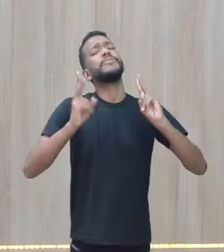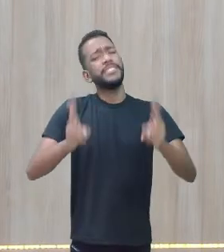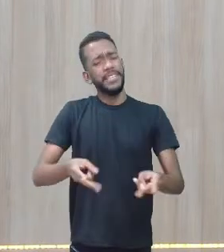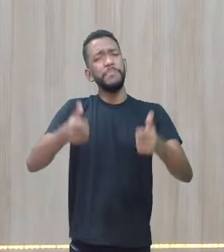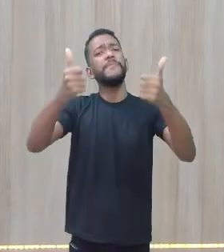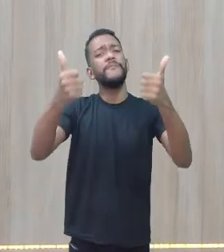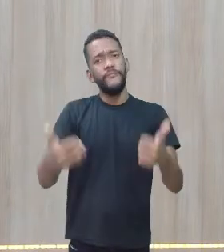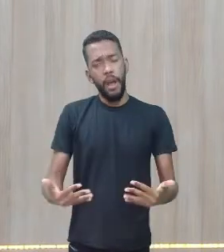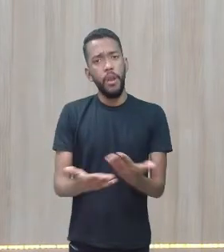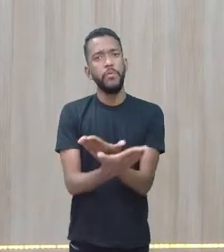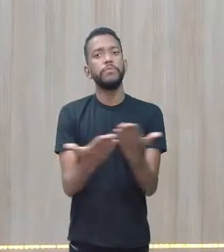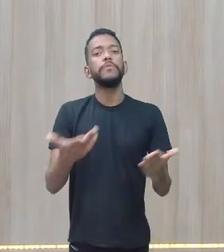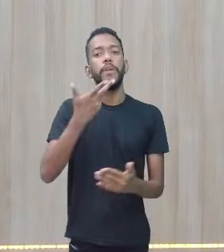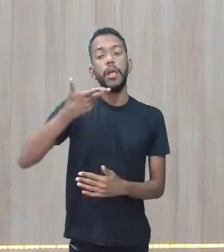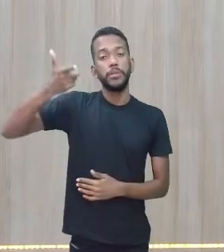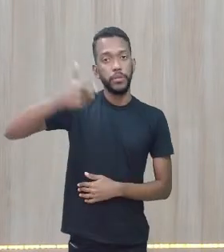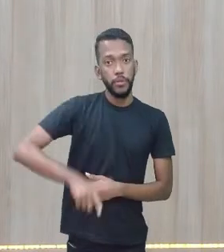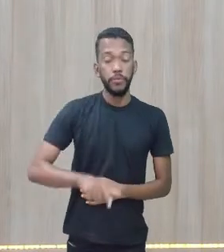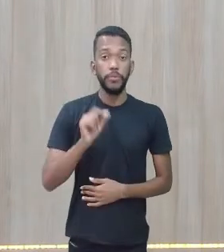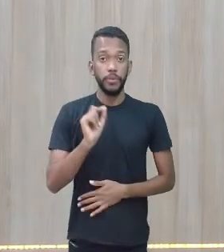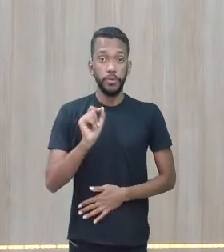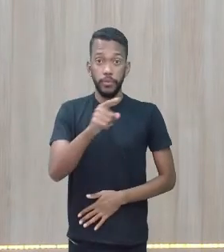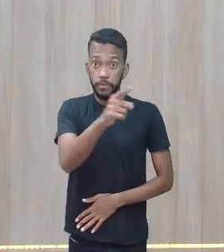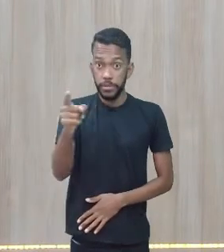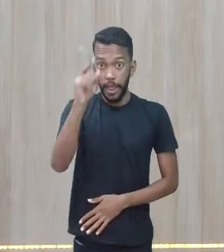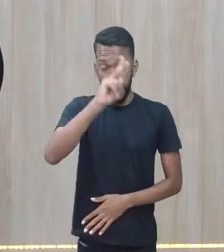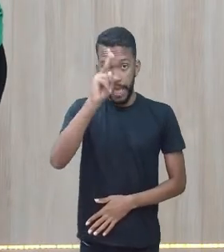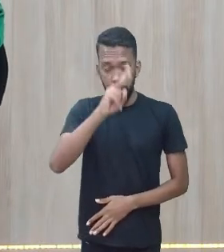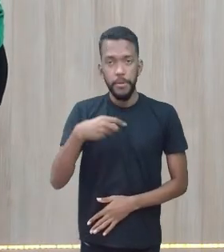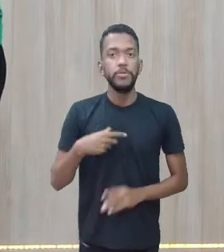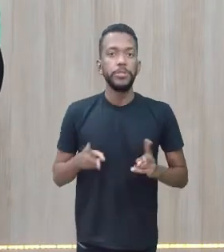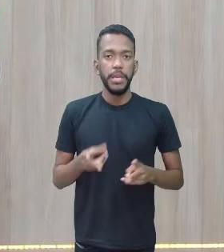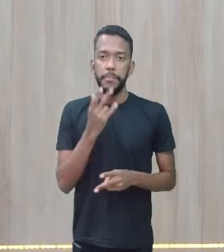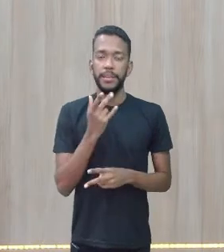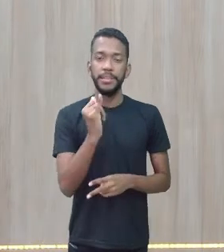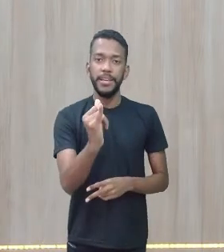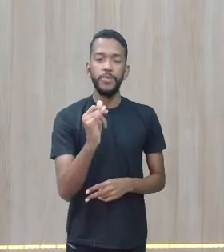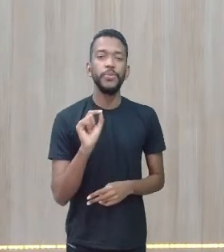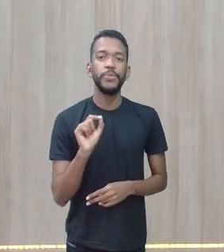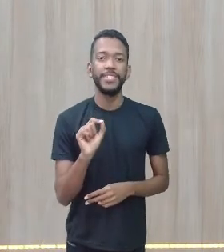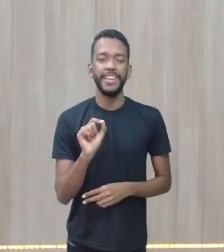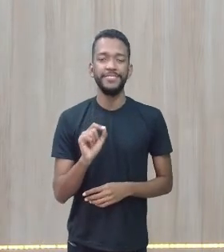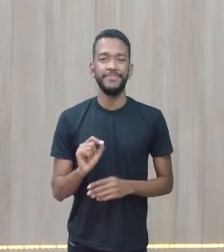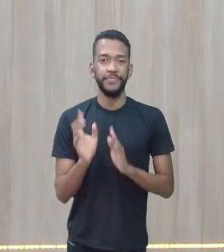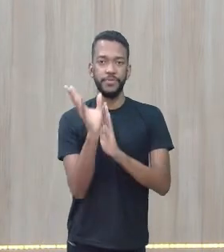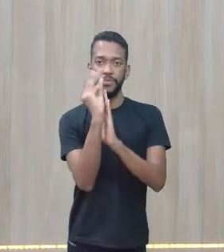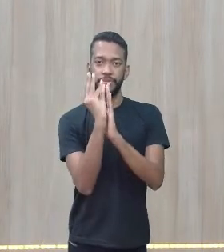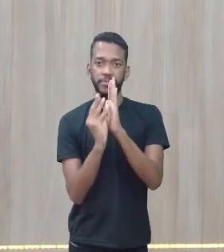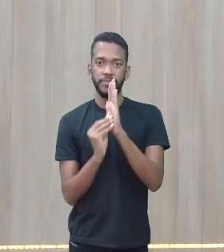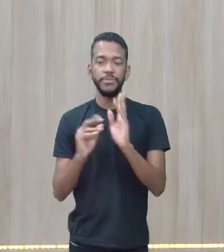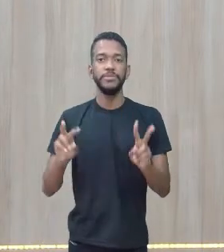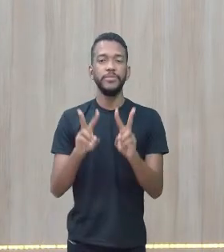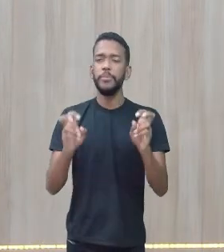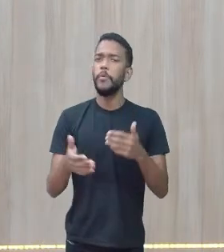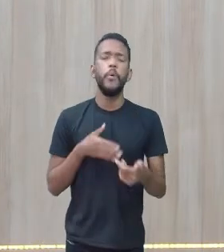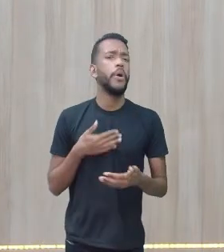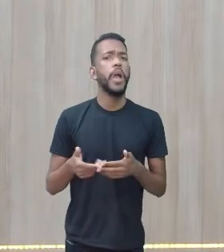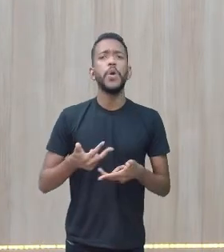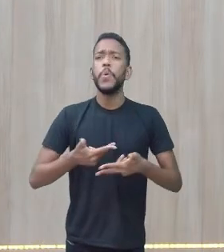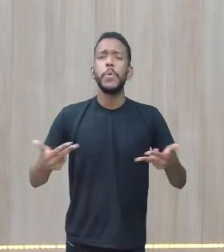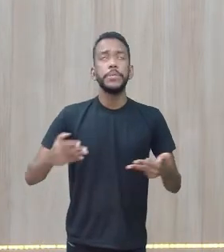repetir para vocês. Vocês lembram que eu sempre digo que um conteúdo sobre qualquer coisa,